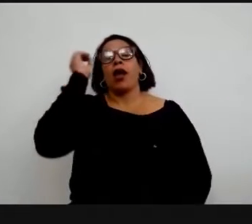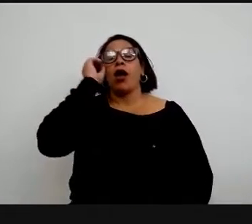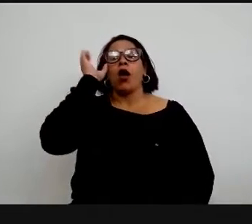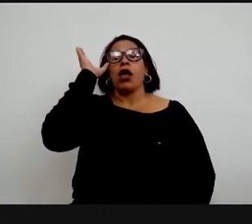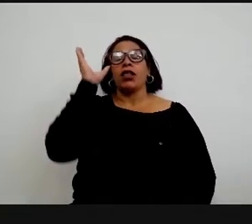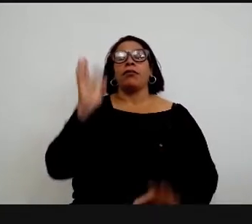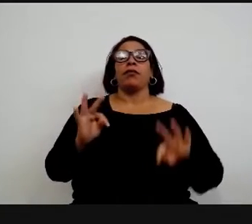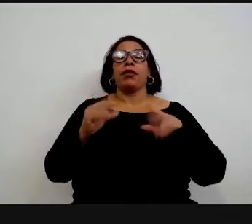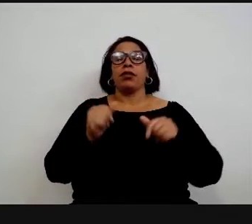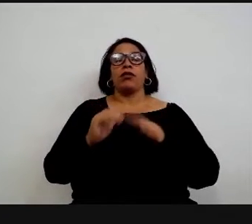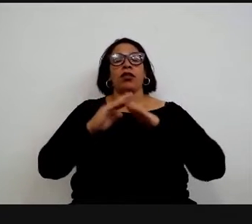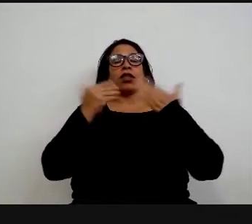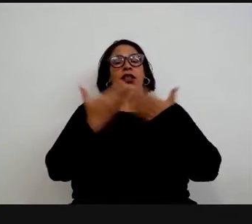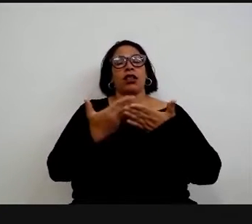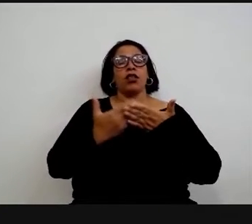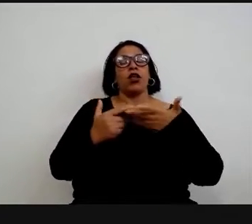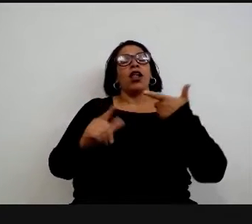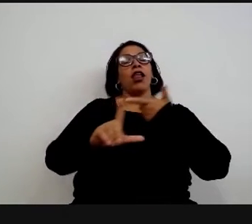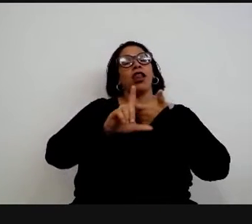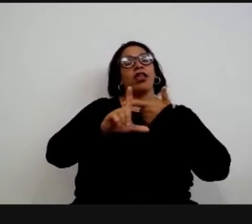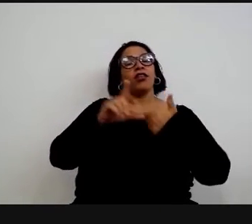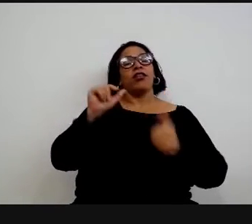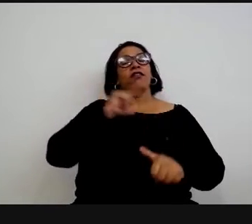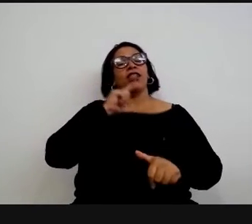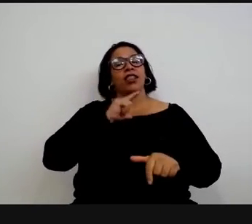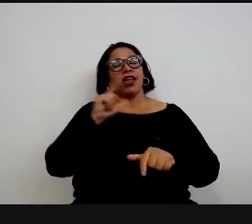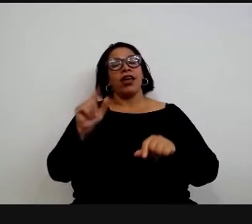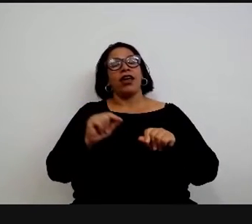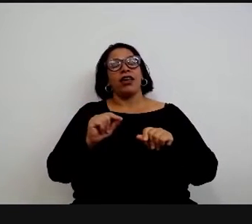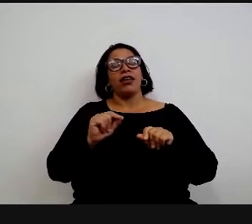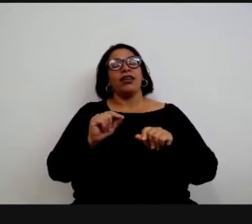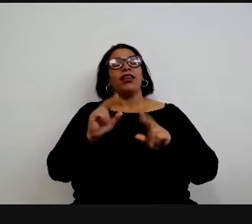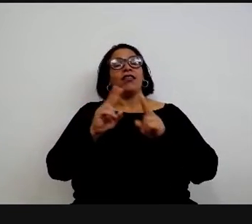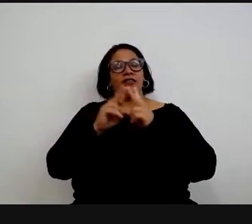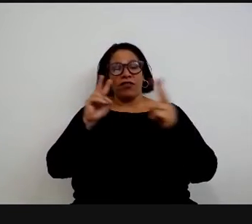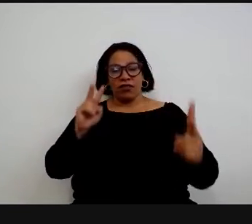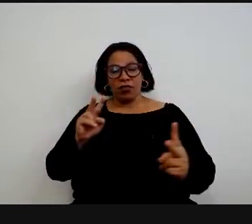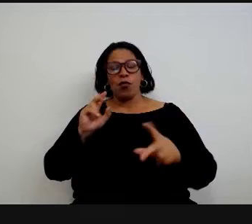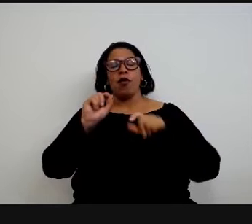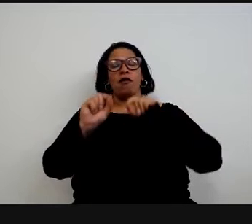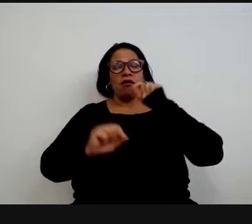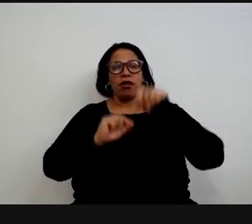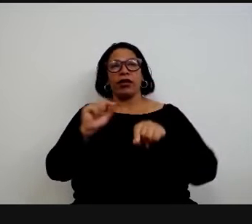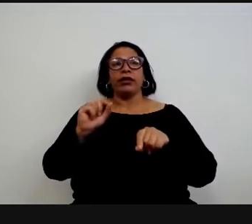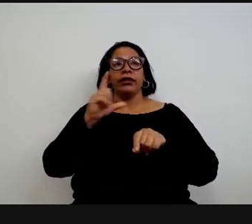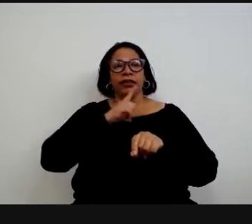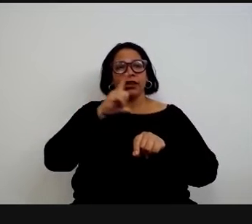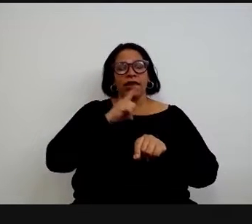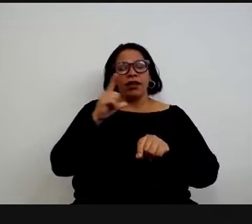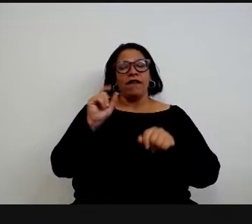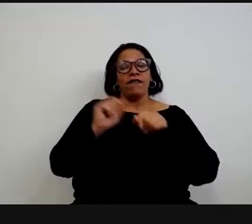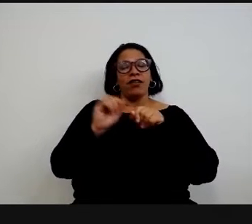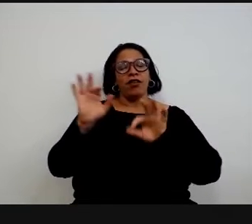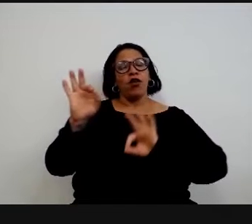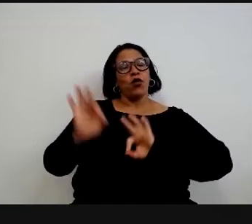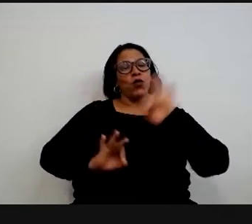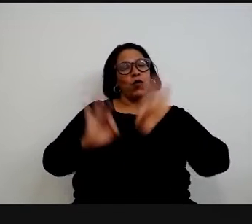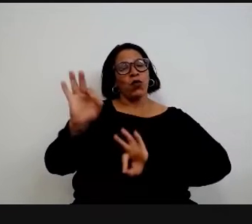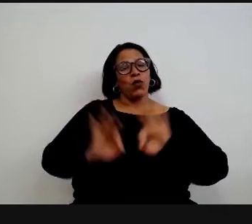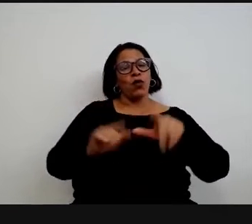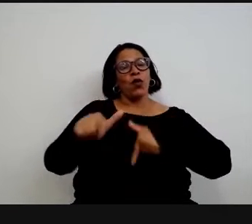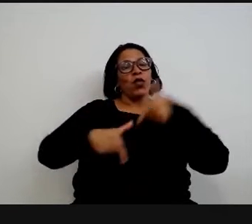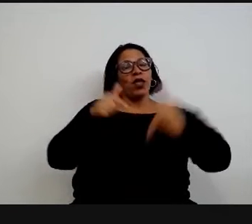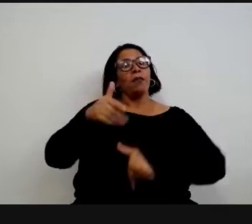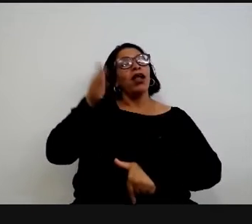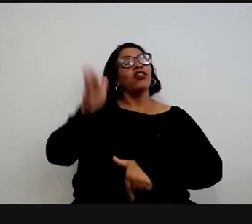que todas as escolas do Brasil, do Legislativo, que estão aí mexendo na educação à distância, possam fazer suas trilhas a partir